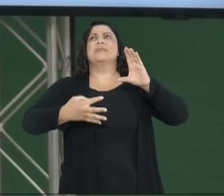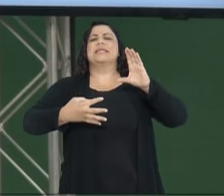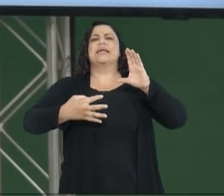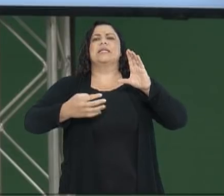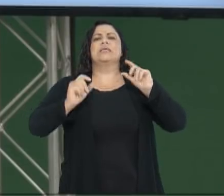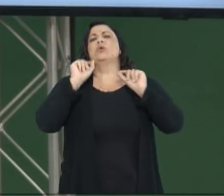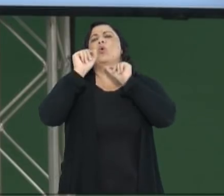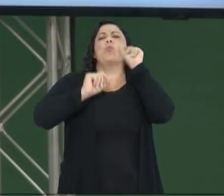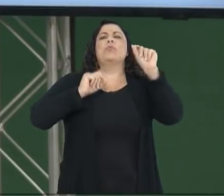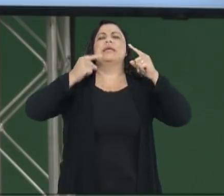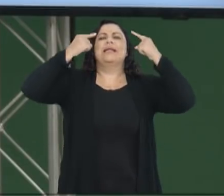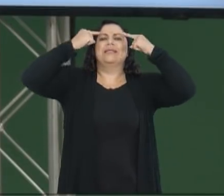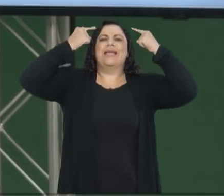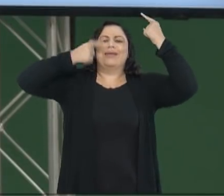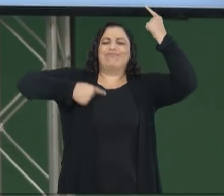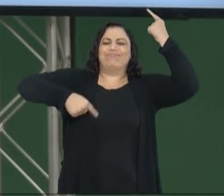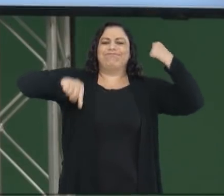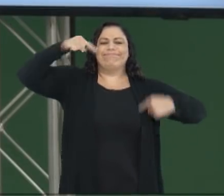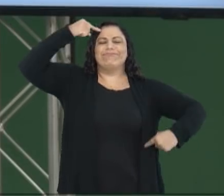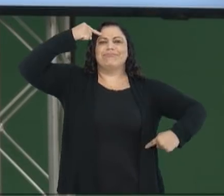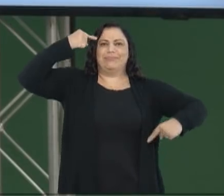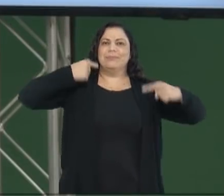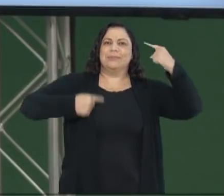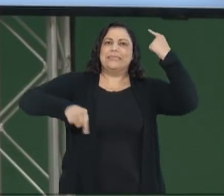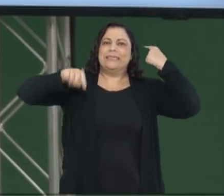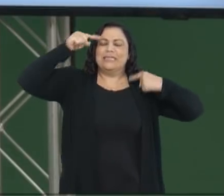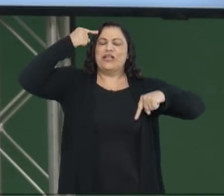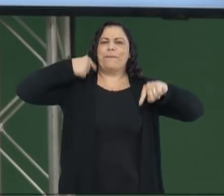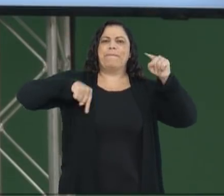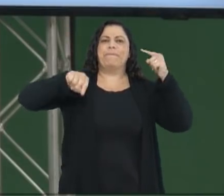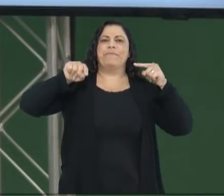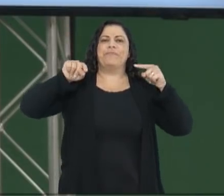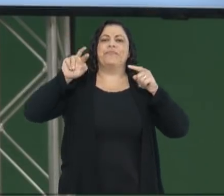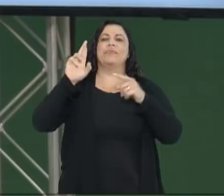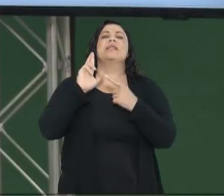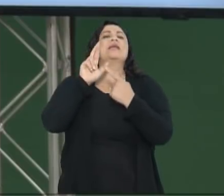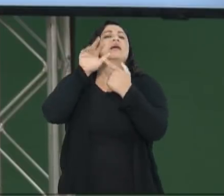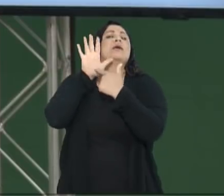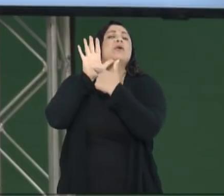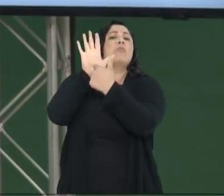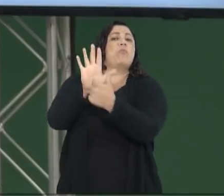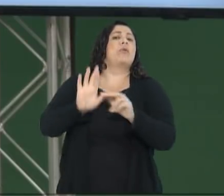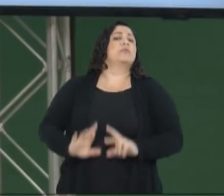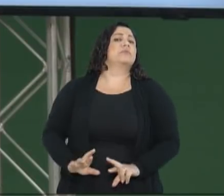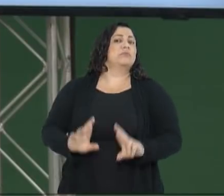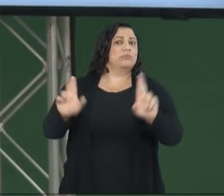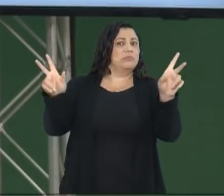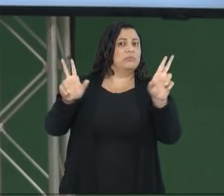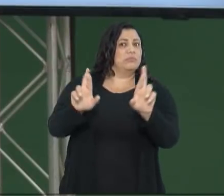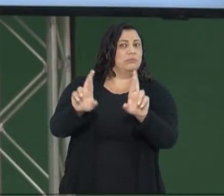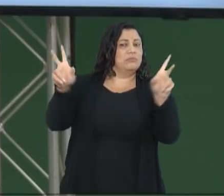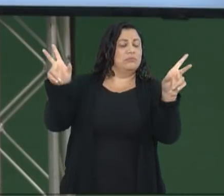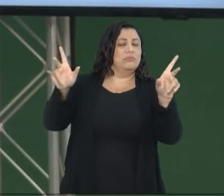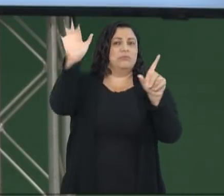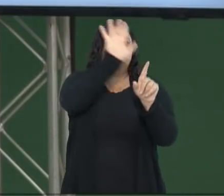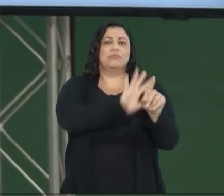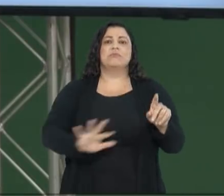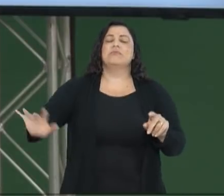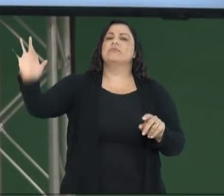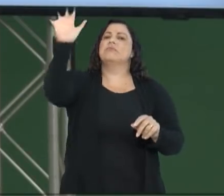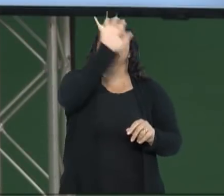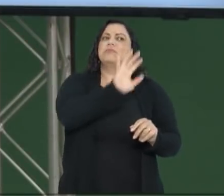eram fisicamente esses povos e que isso se reflete nessas diferenças do continente ali,